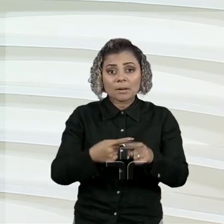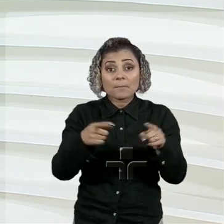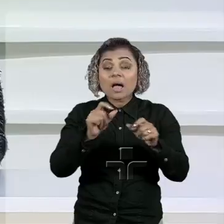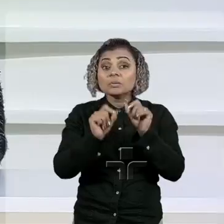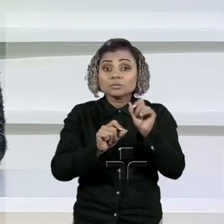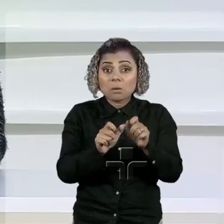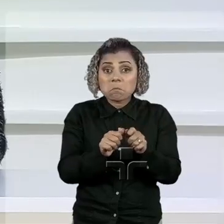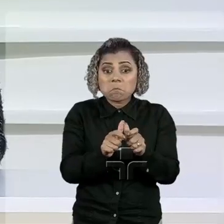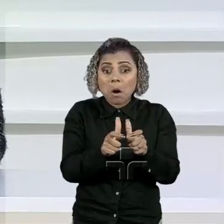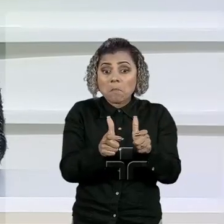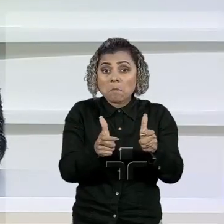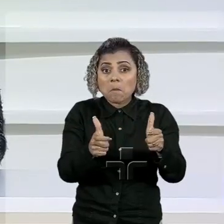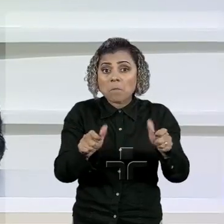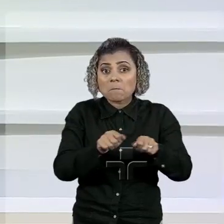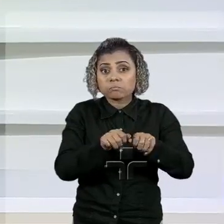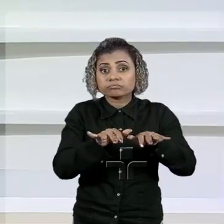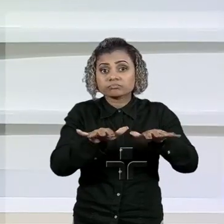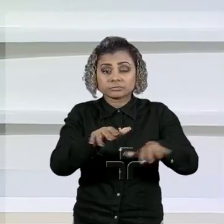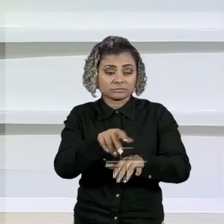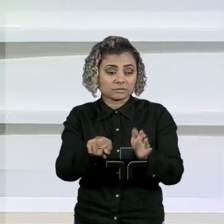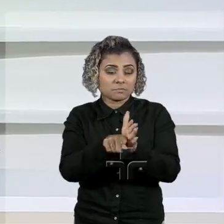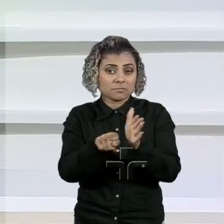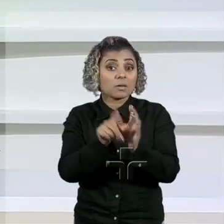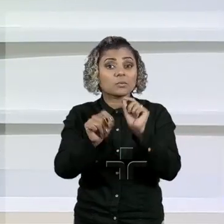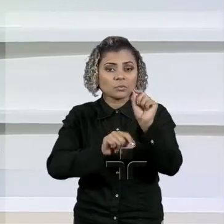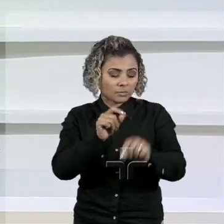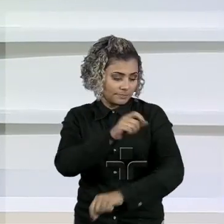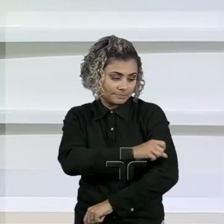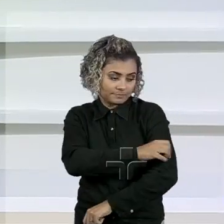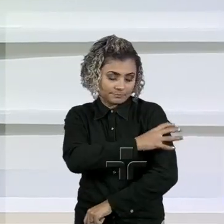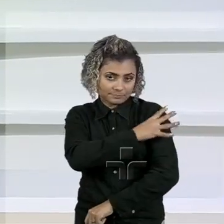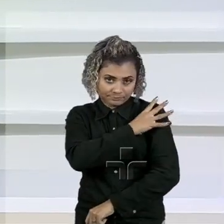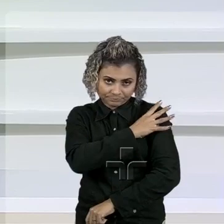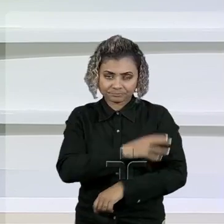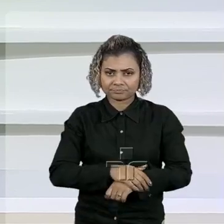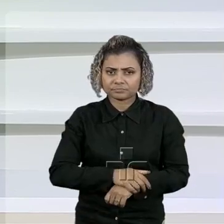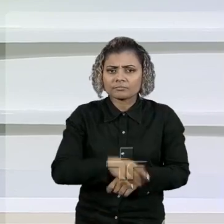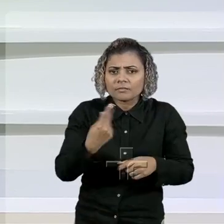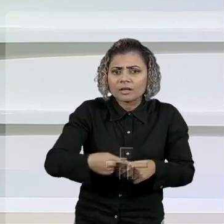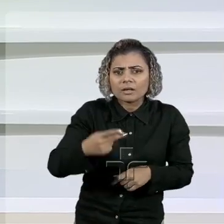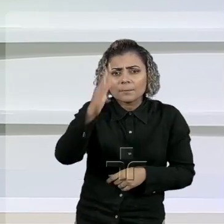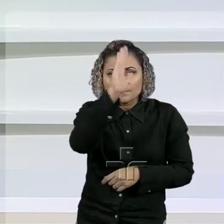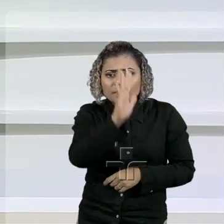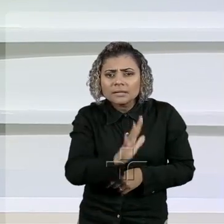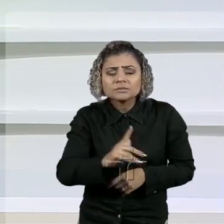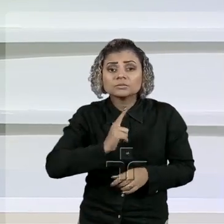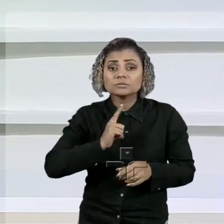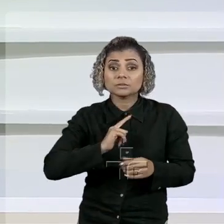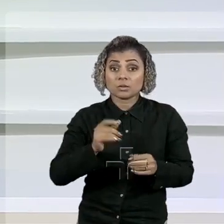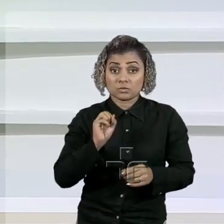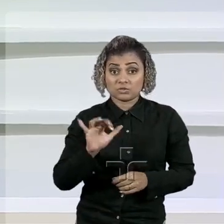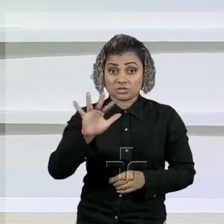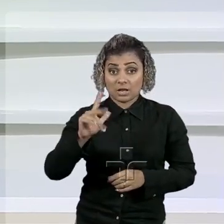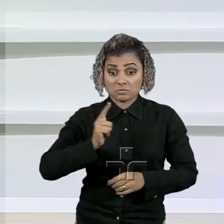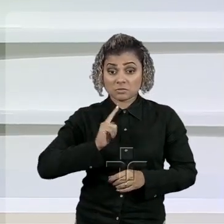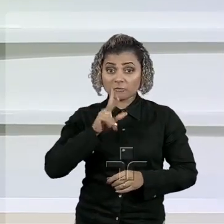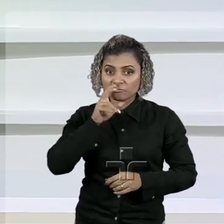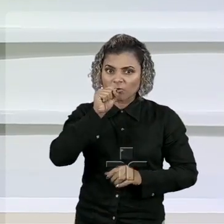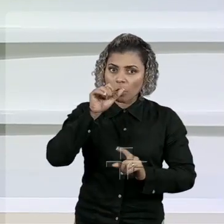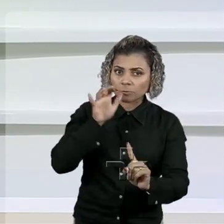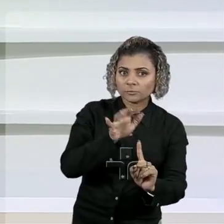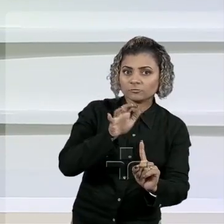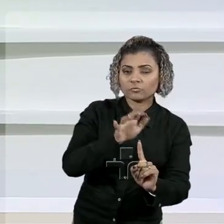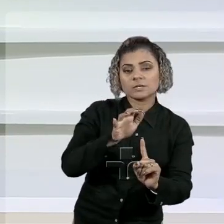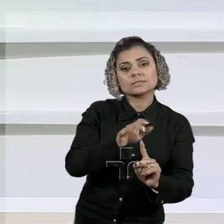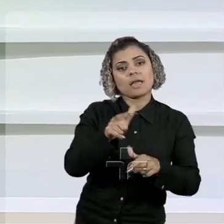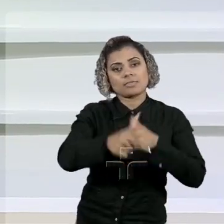estende aí por toda a educação básica. E alguns casos de sucesso que a gente tem no Brasil, o Estado tem um papel muito forte de